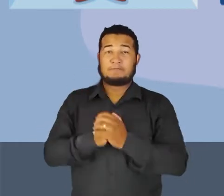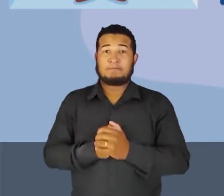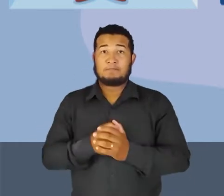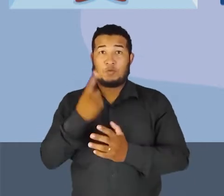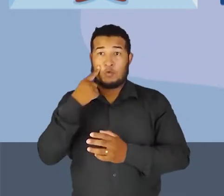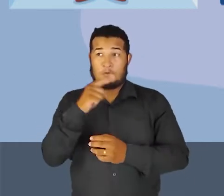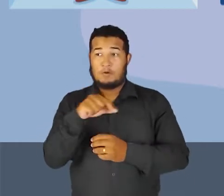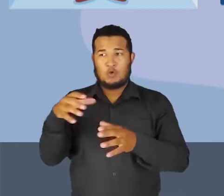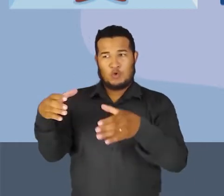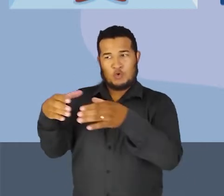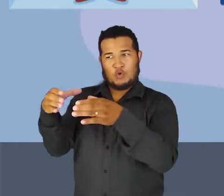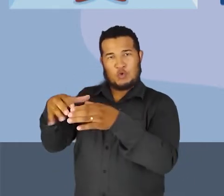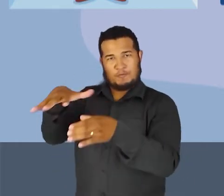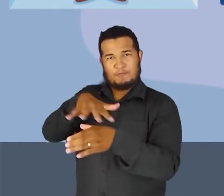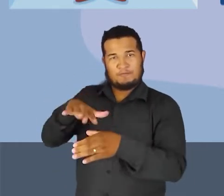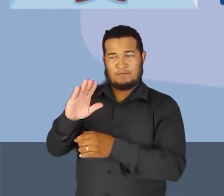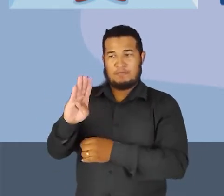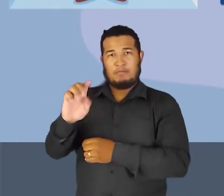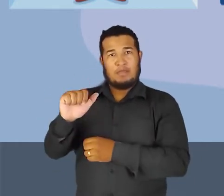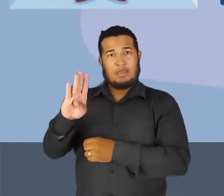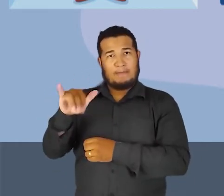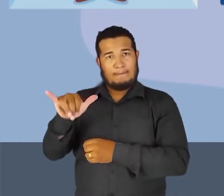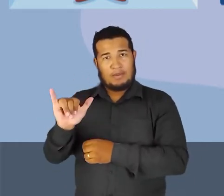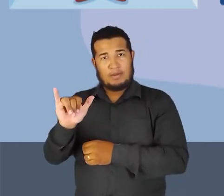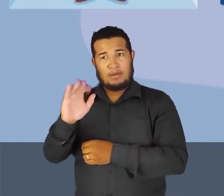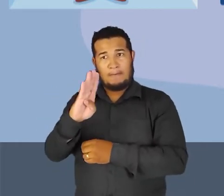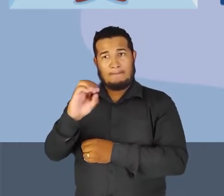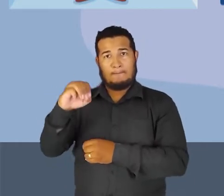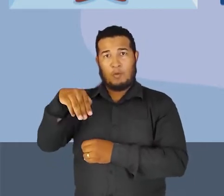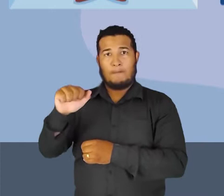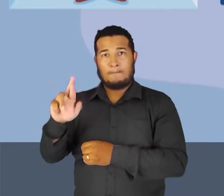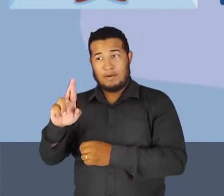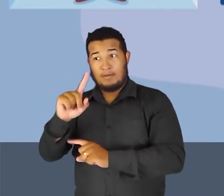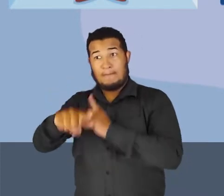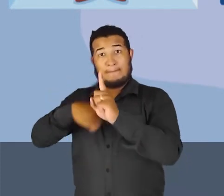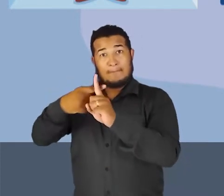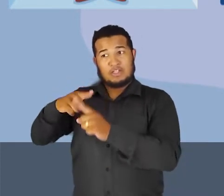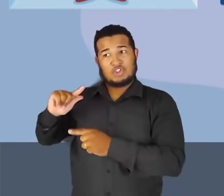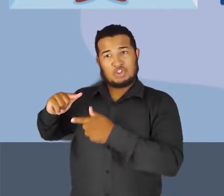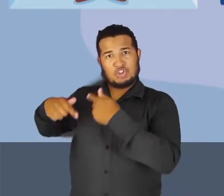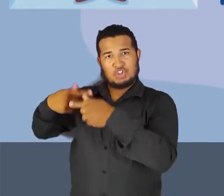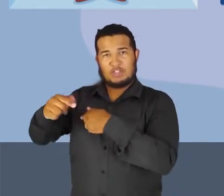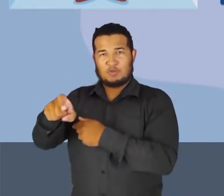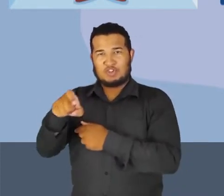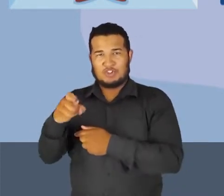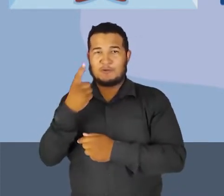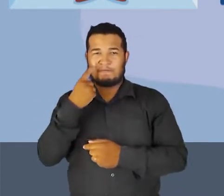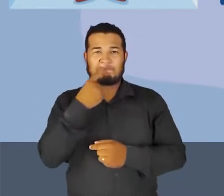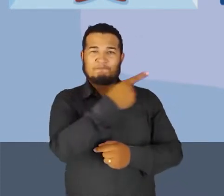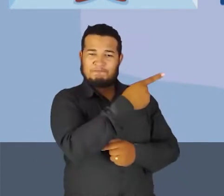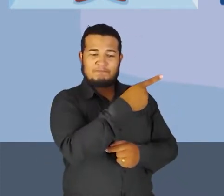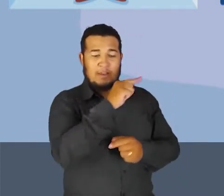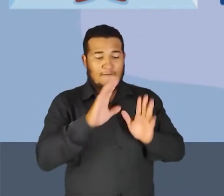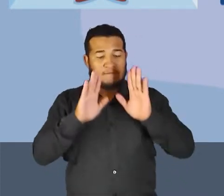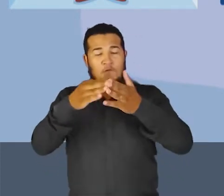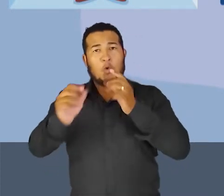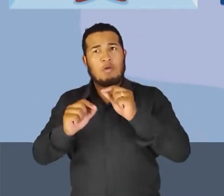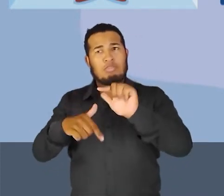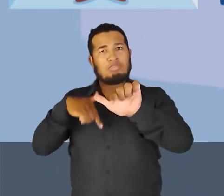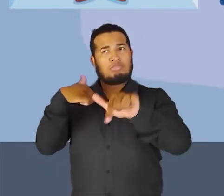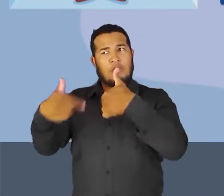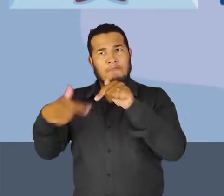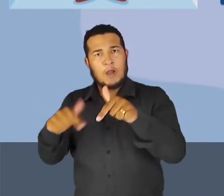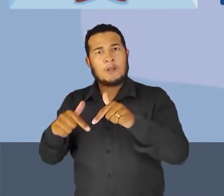ó. Os Baby Boomers, né, e a geração X, né, a imagem deixa muito claro que é uma geração muito mais voltada ao trabalho, muito